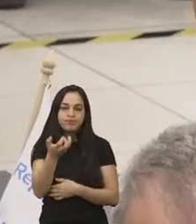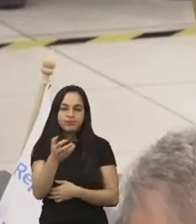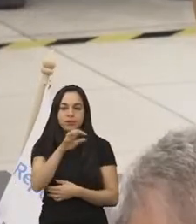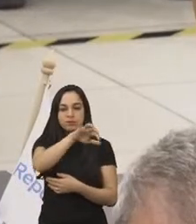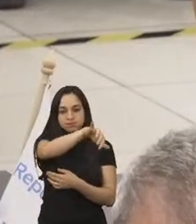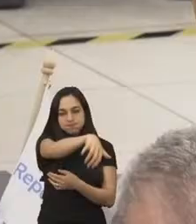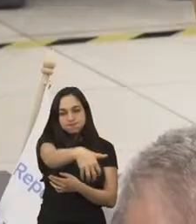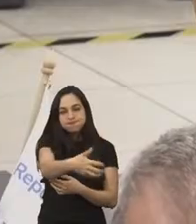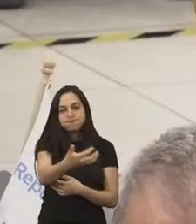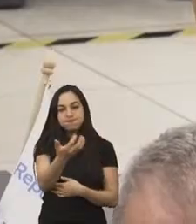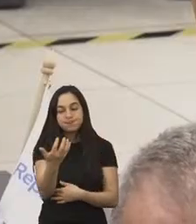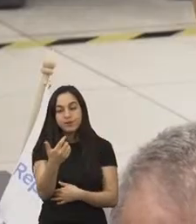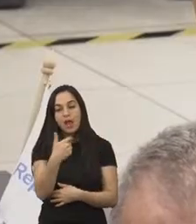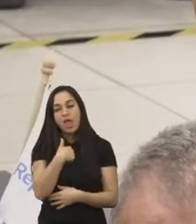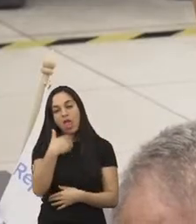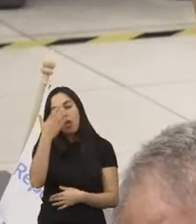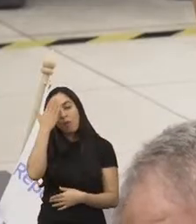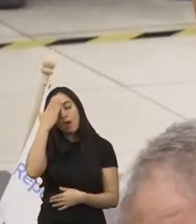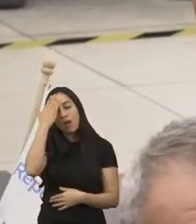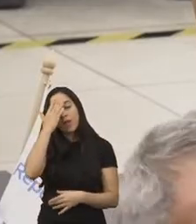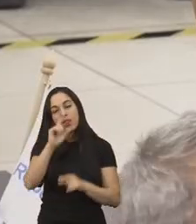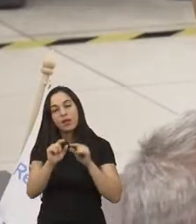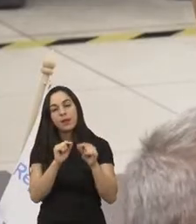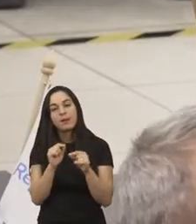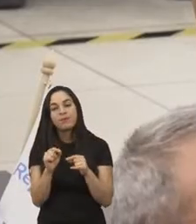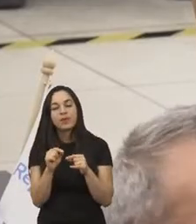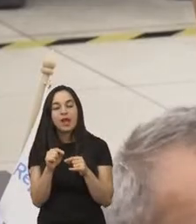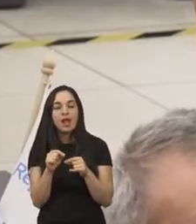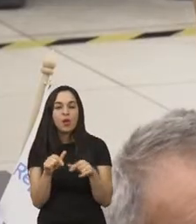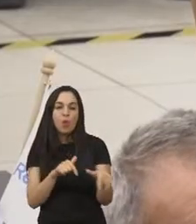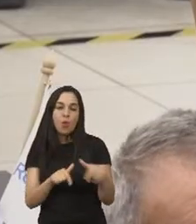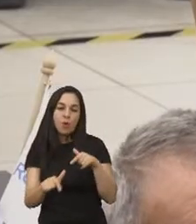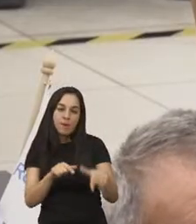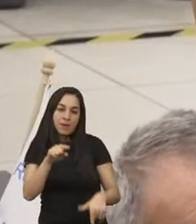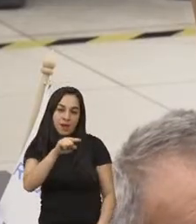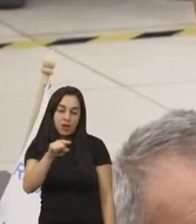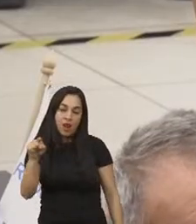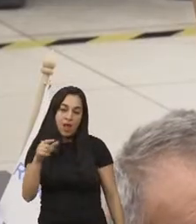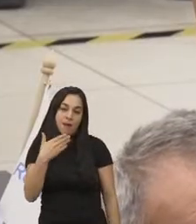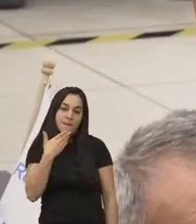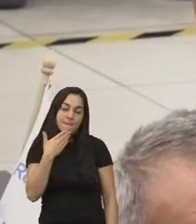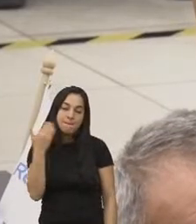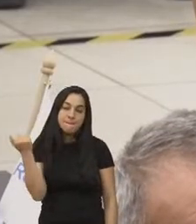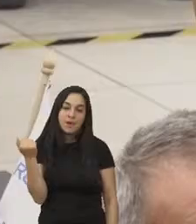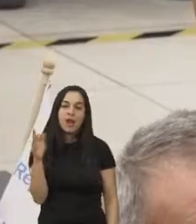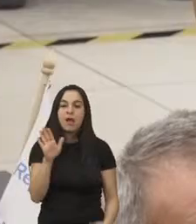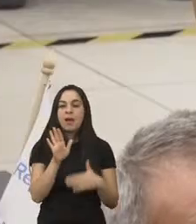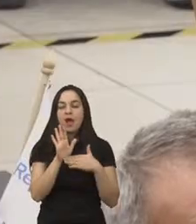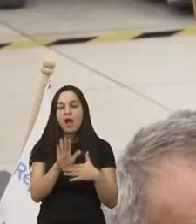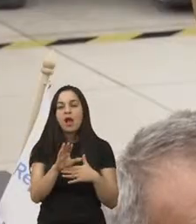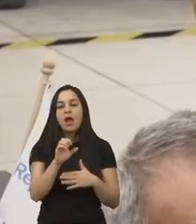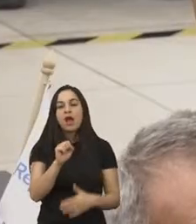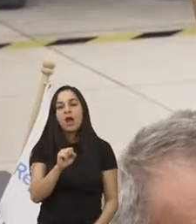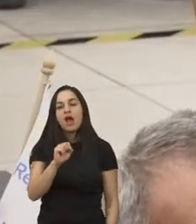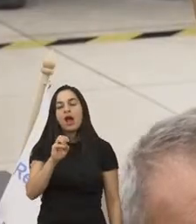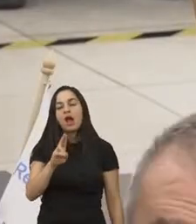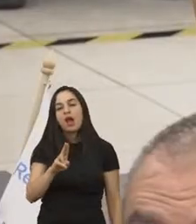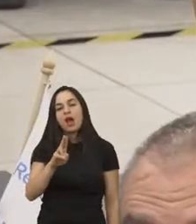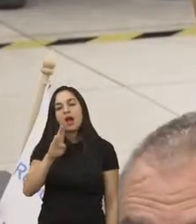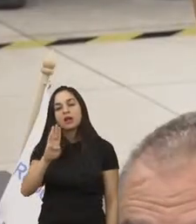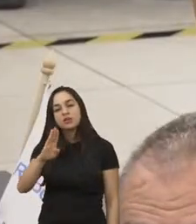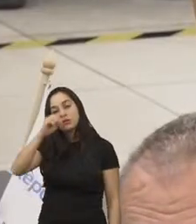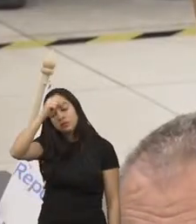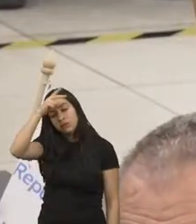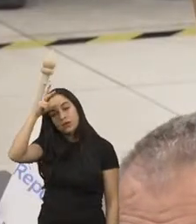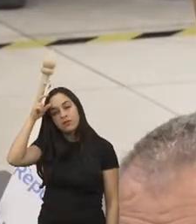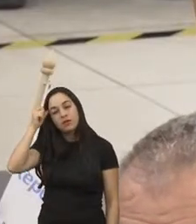e esse caminhão, acredito que o desempenho ali vai ser bem melhor para a subprefeitura, que a gente fala Nilo